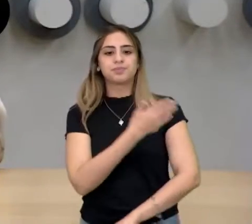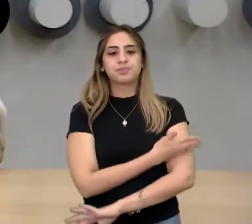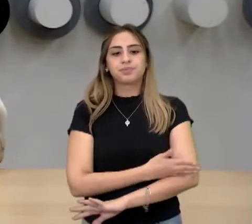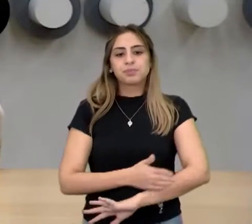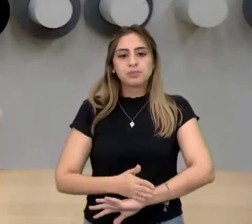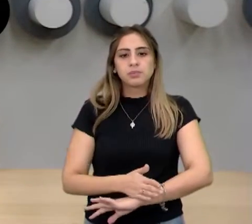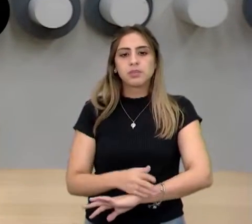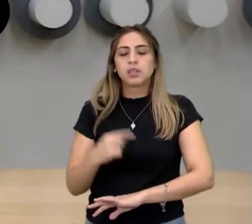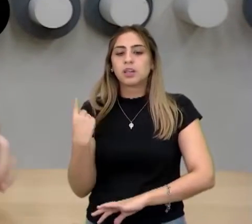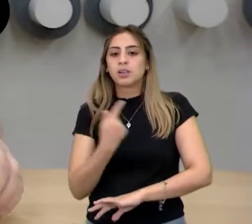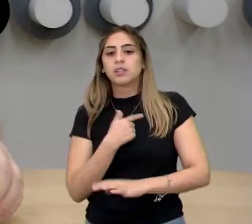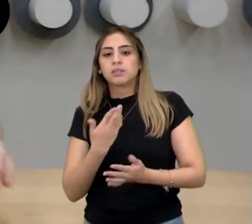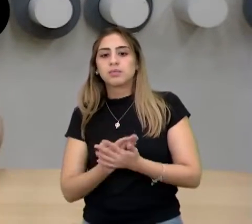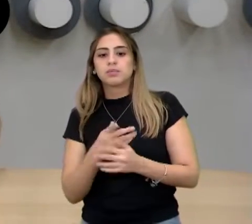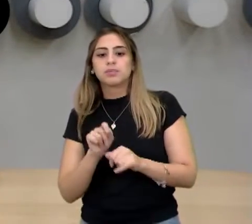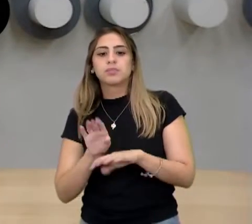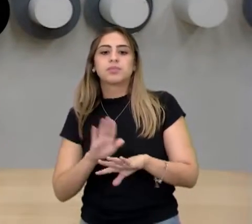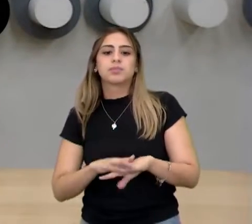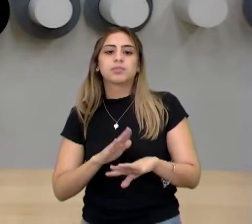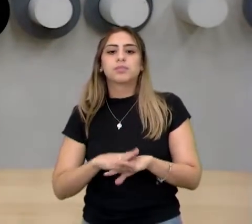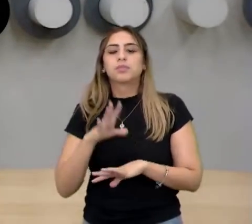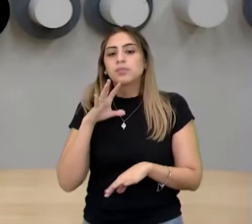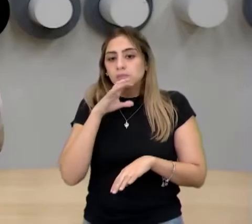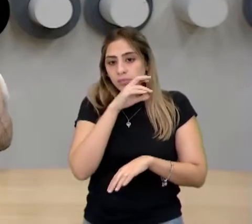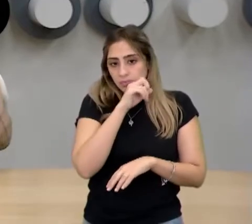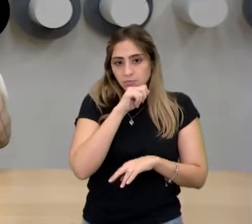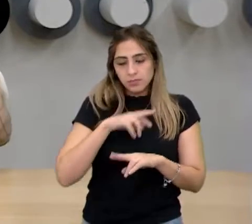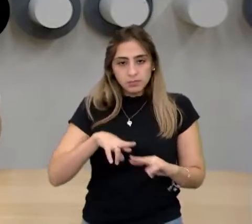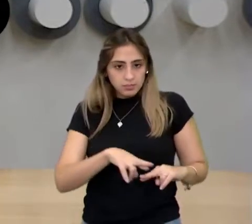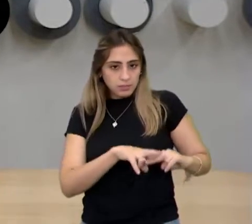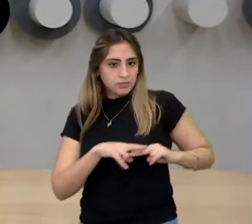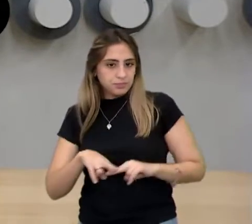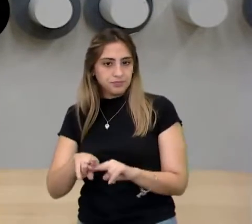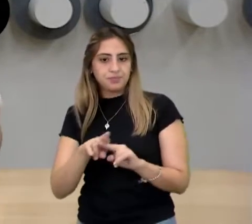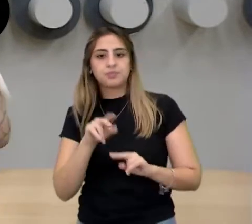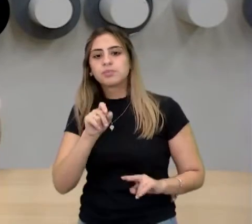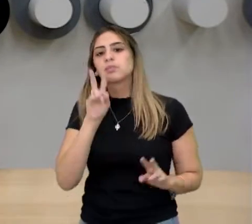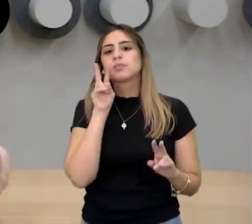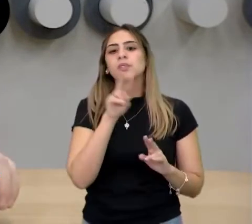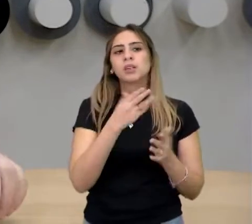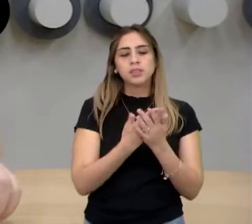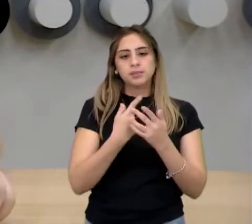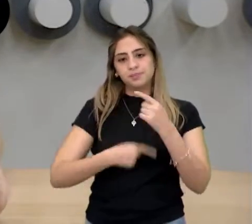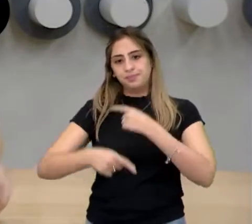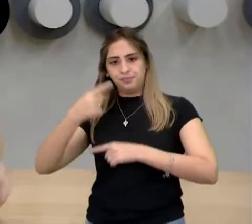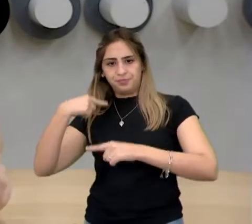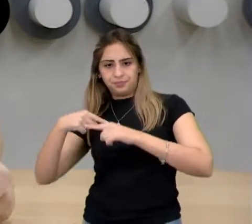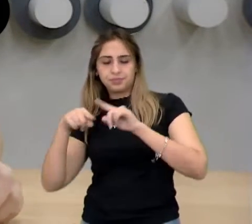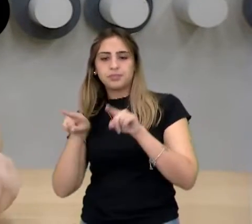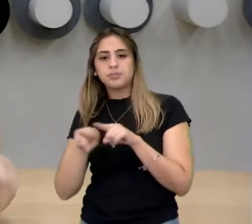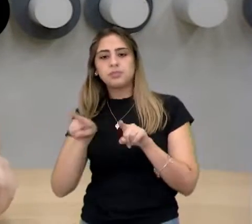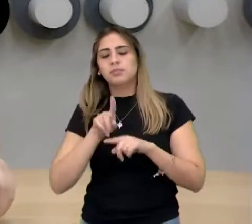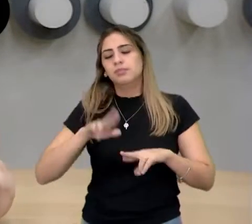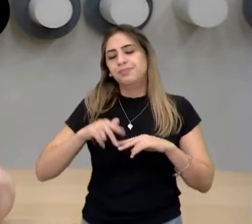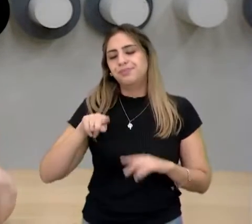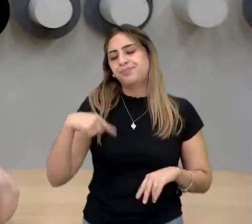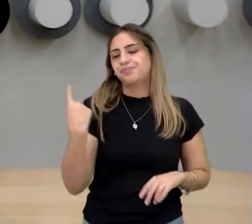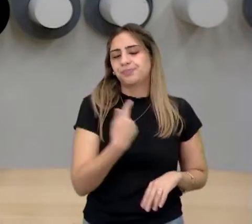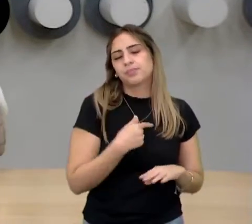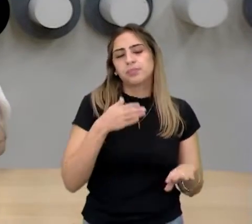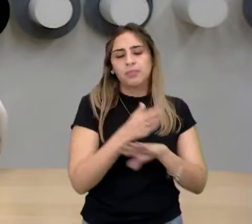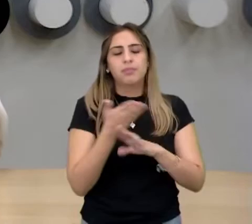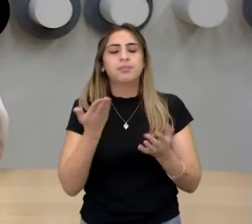né, as nossas aulas fazendo uma breve recapitulação do que vimos na aula anterior, e é por isso que a gente vai